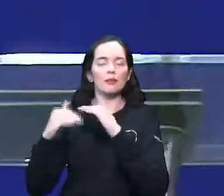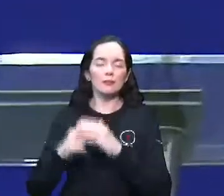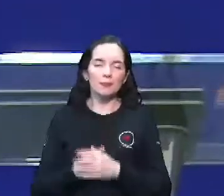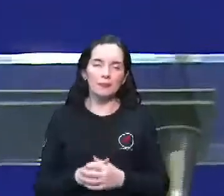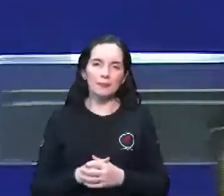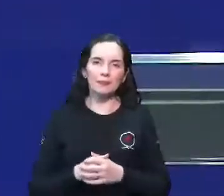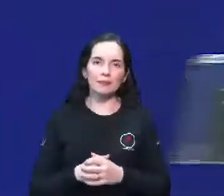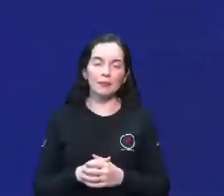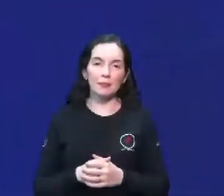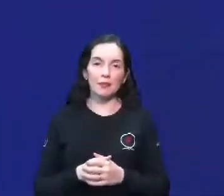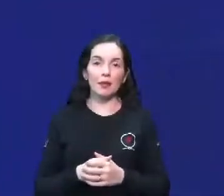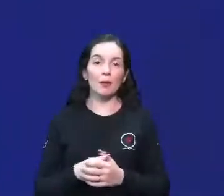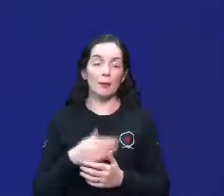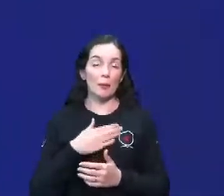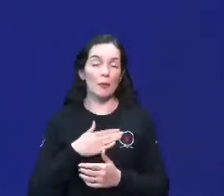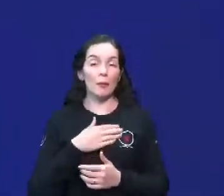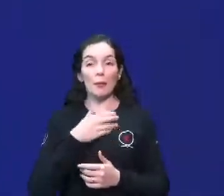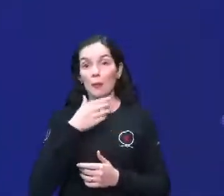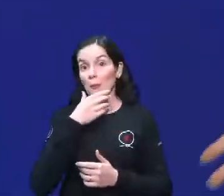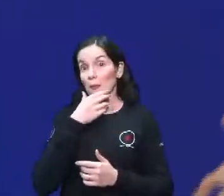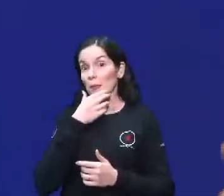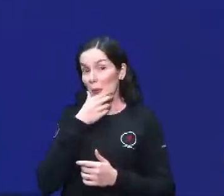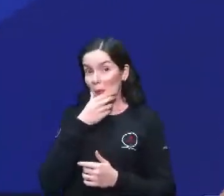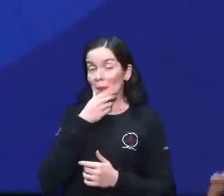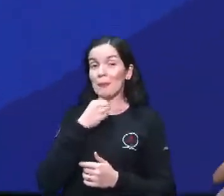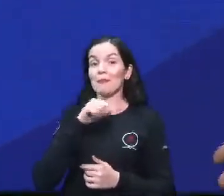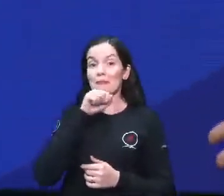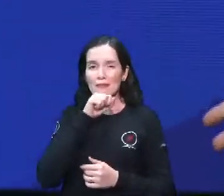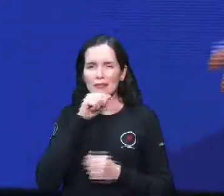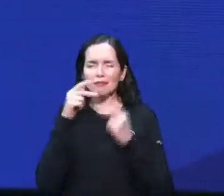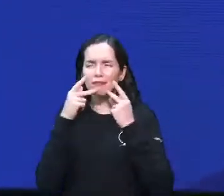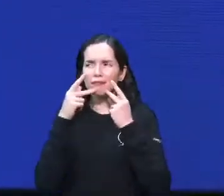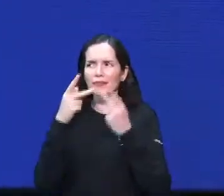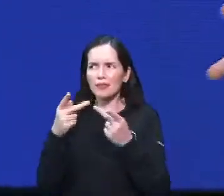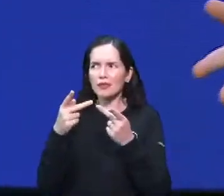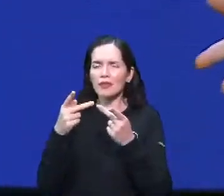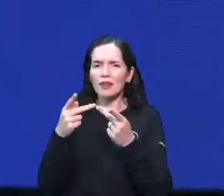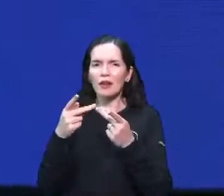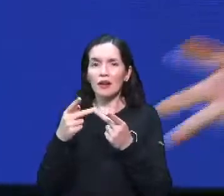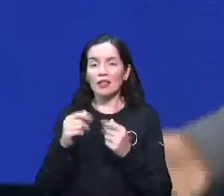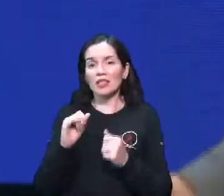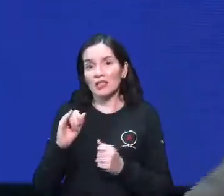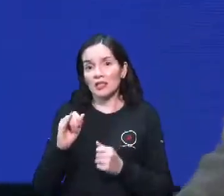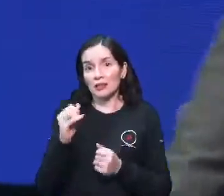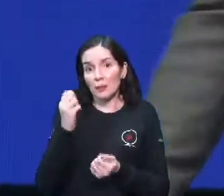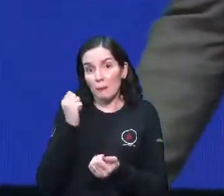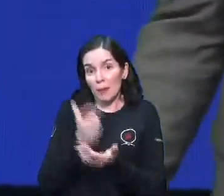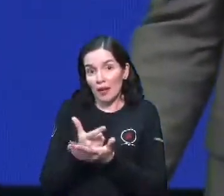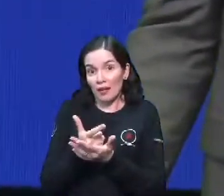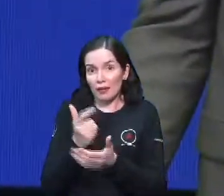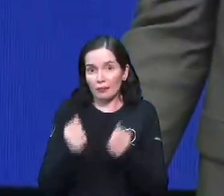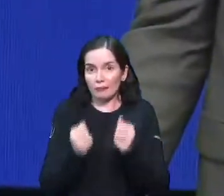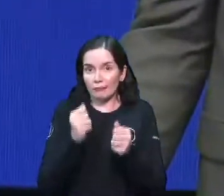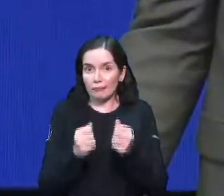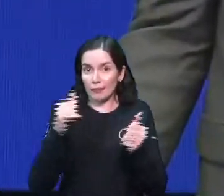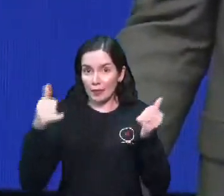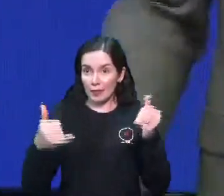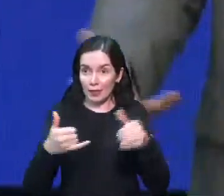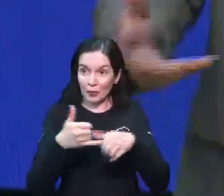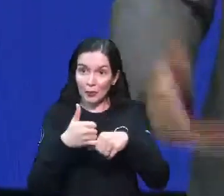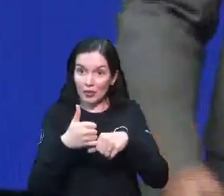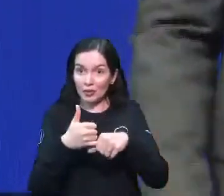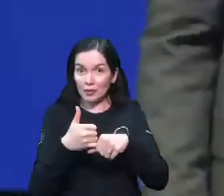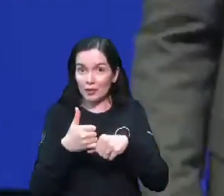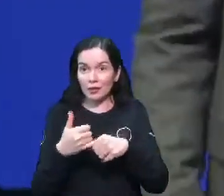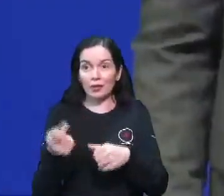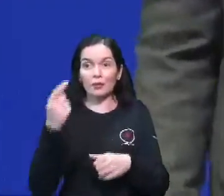que o meu pai virou para mim e falou assim: você fala disso, mas se eu não pagar tua gasolina, você não vem aqui. Essa